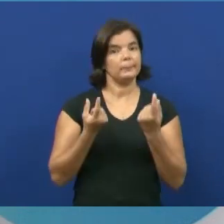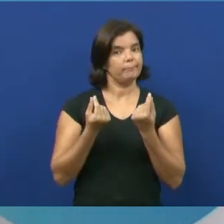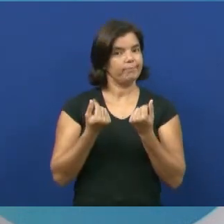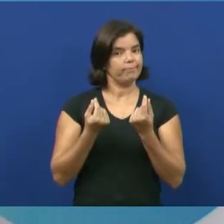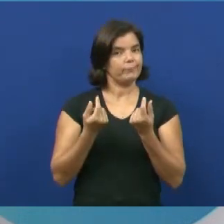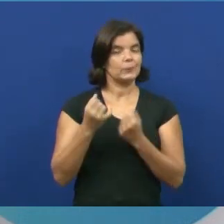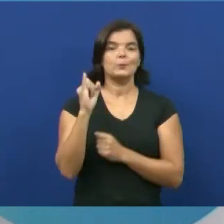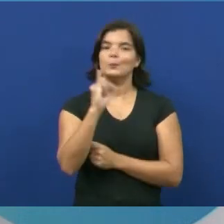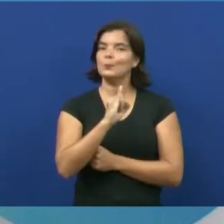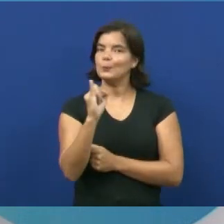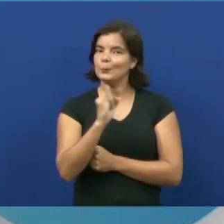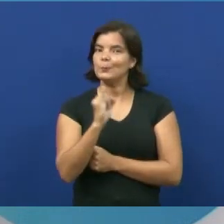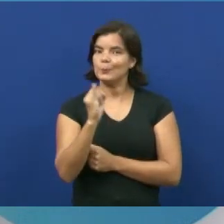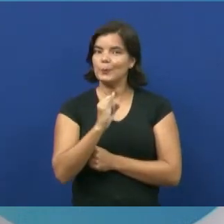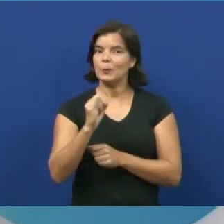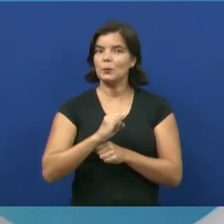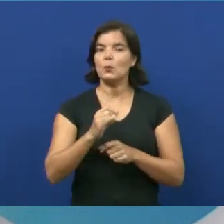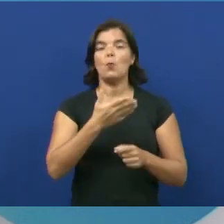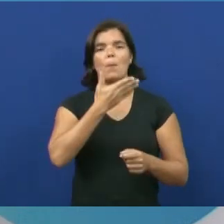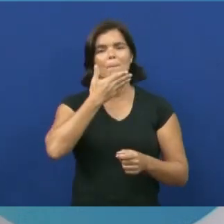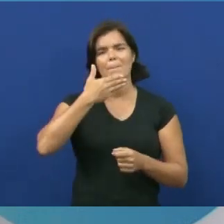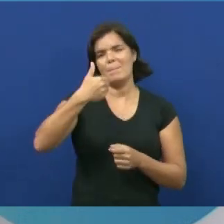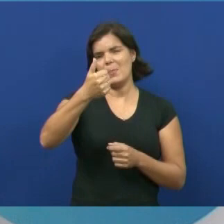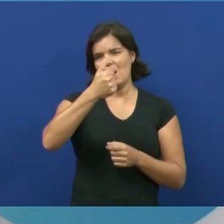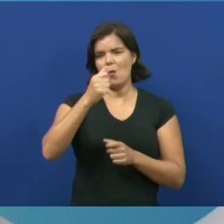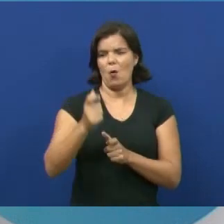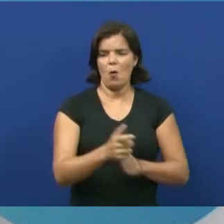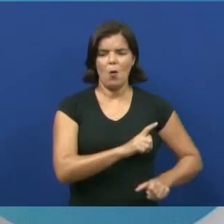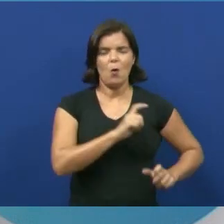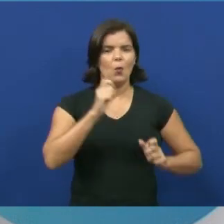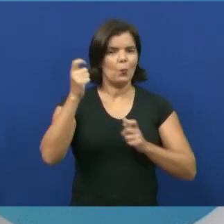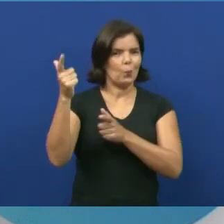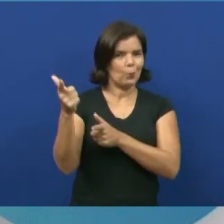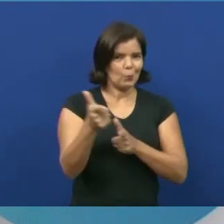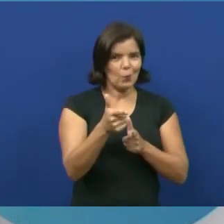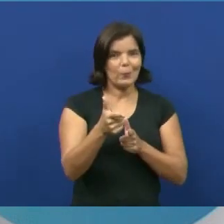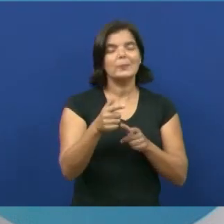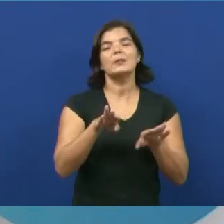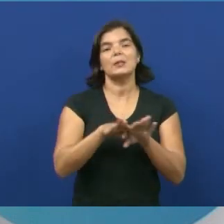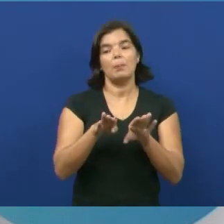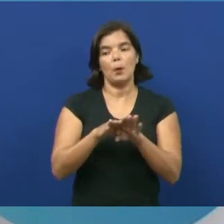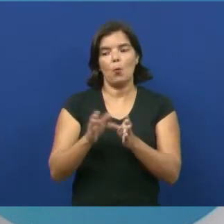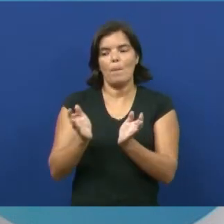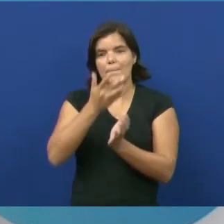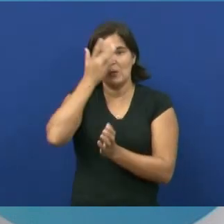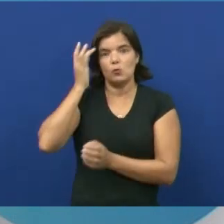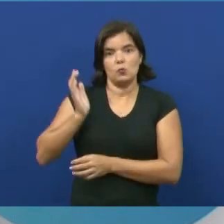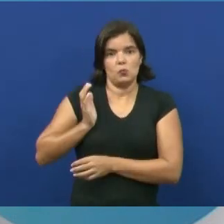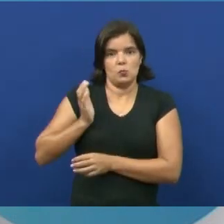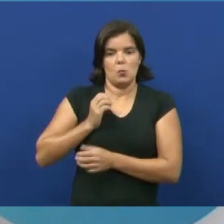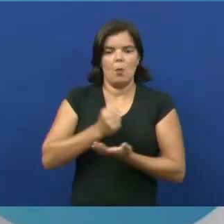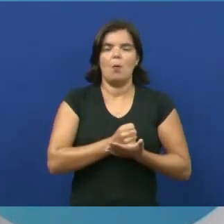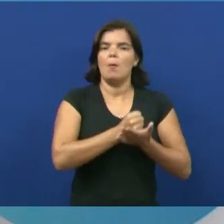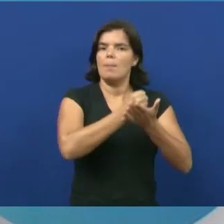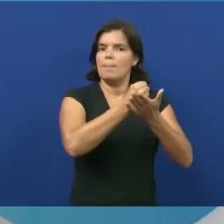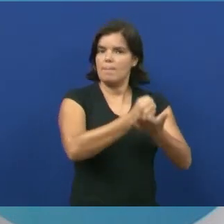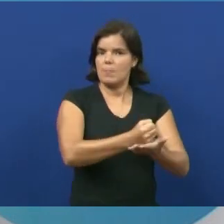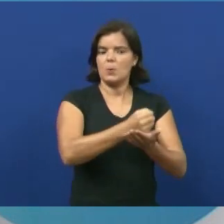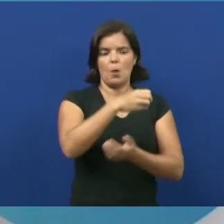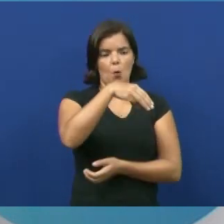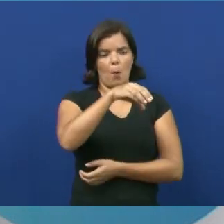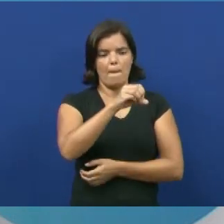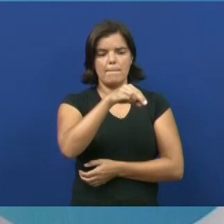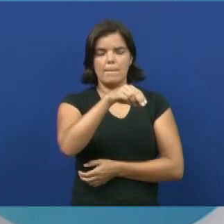dos impostos, claro, com armas muito melhores e composto por nobres. Esses nobres apoiavam a manutenção da